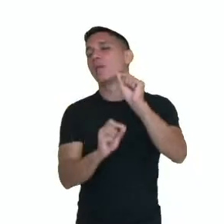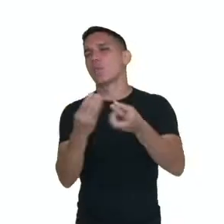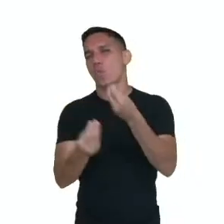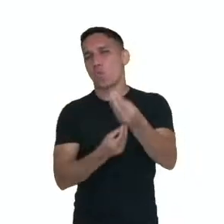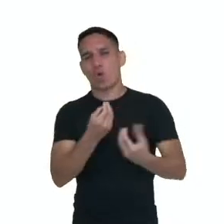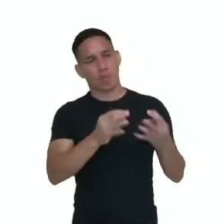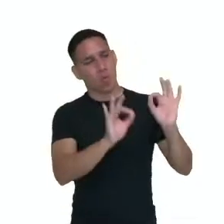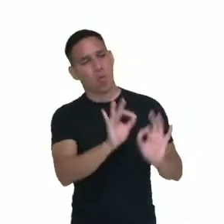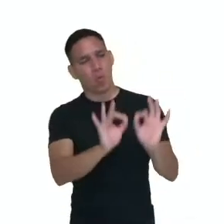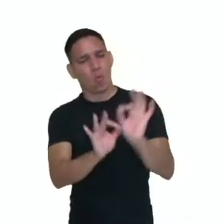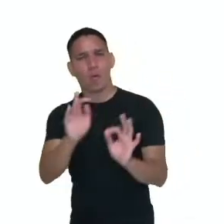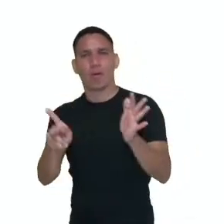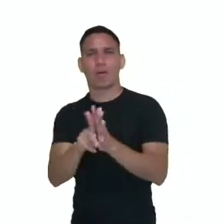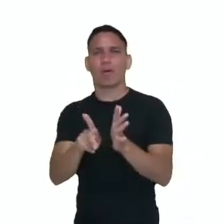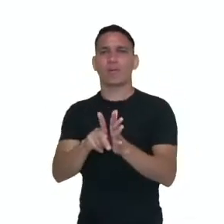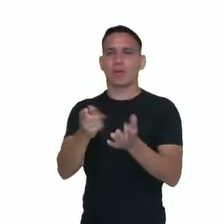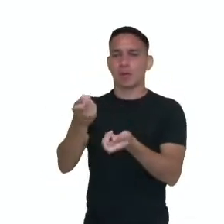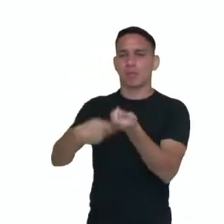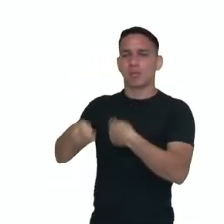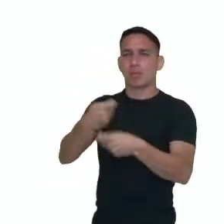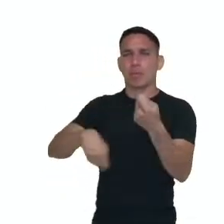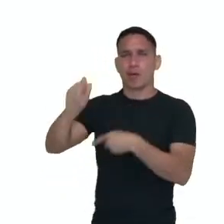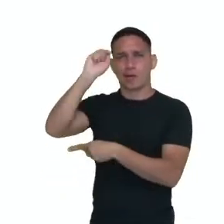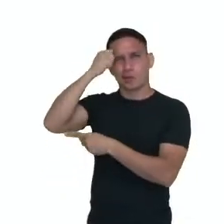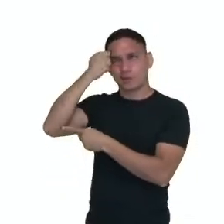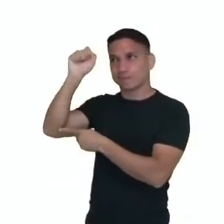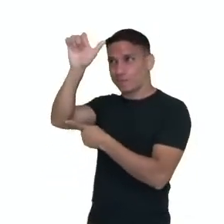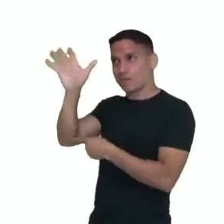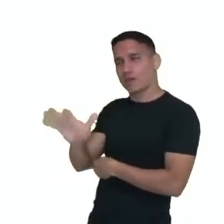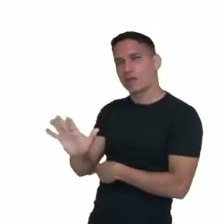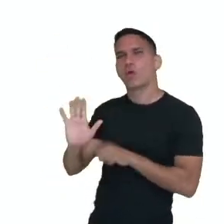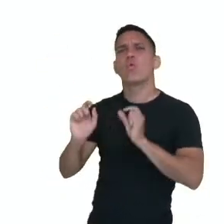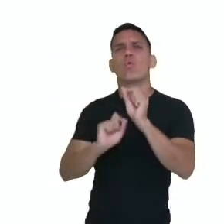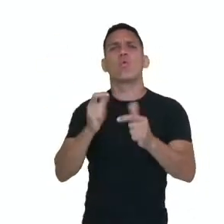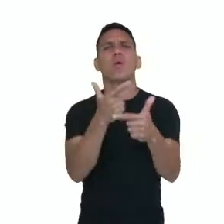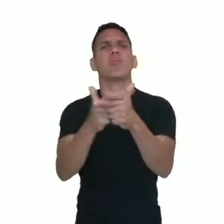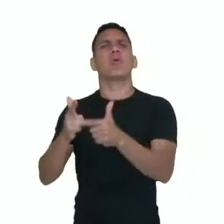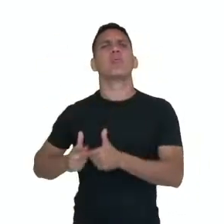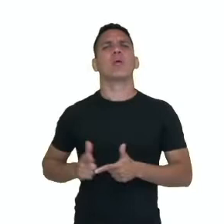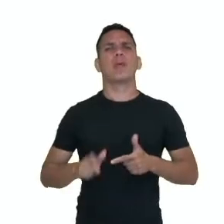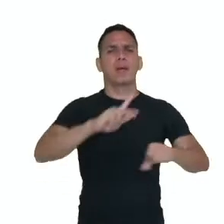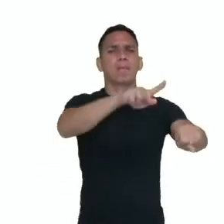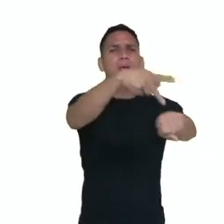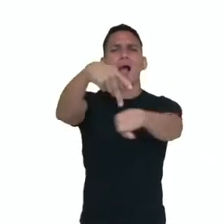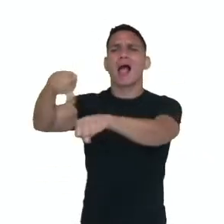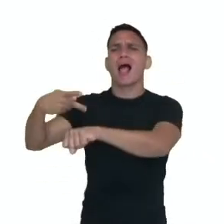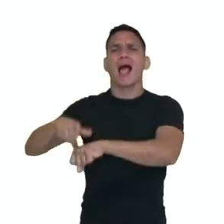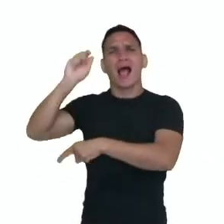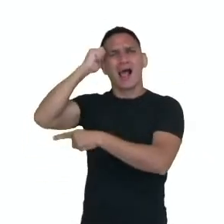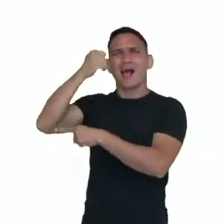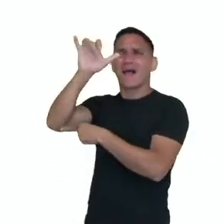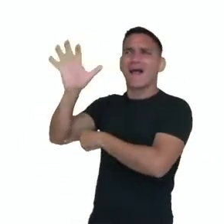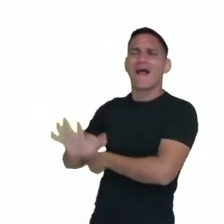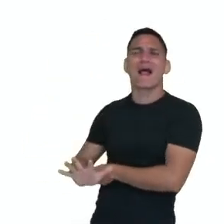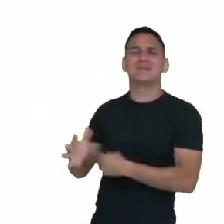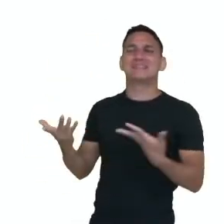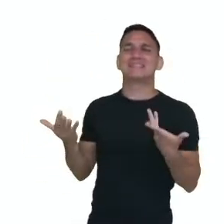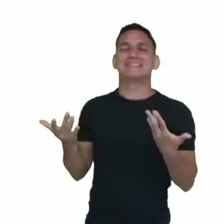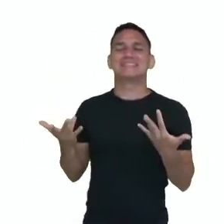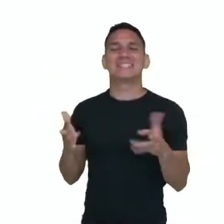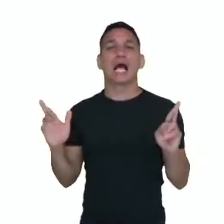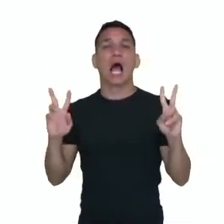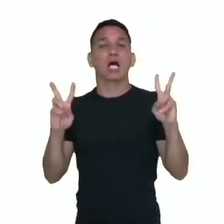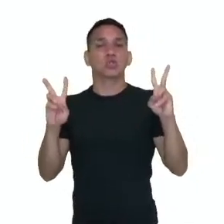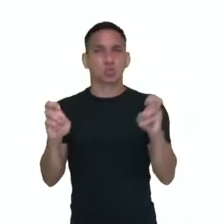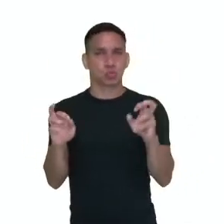se organiza então a economia africana? E quais problemas os países africanos enfrentam então em relação à sua economia? Vocês conhecem